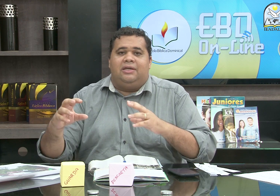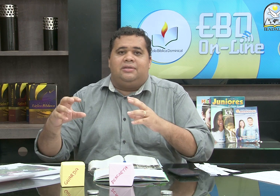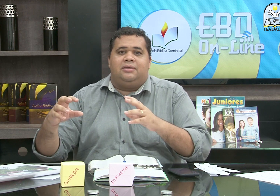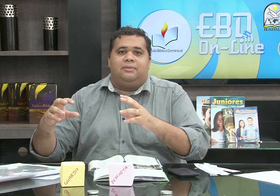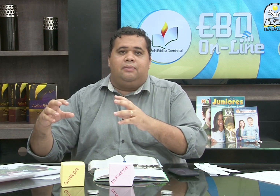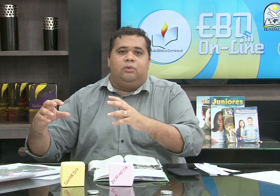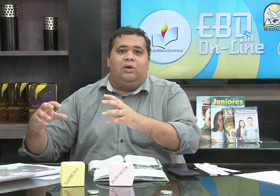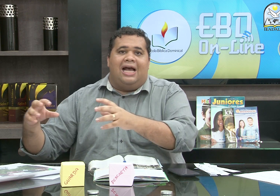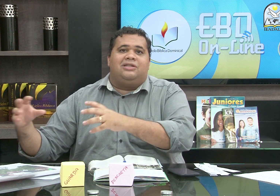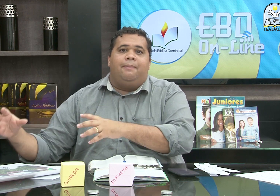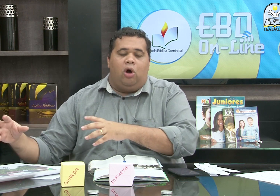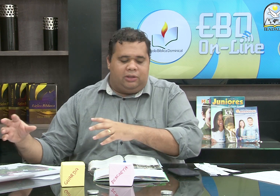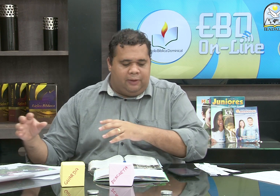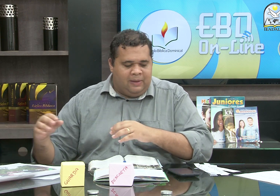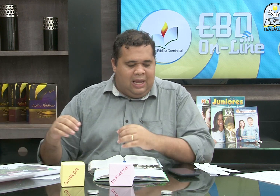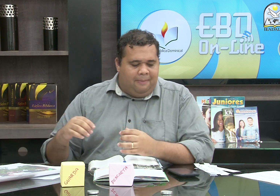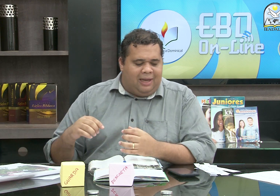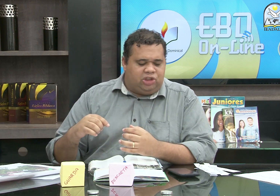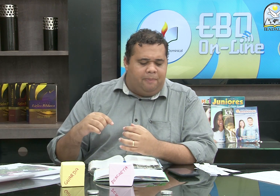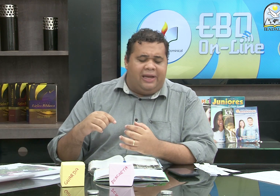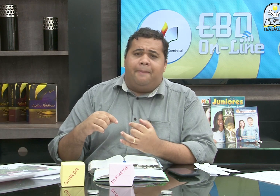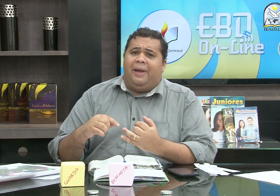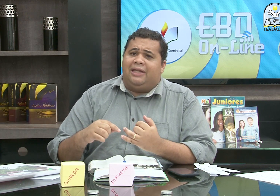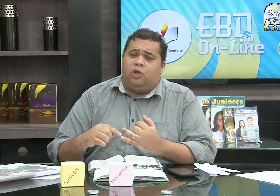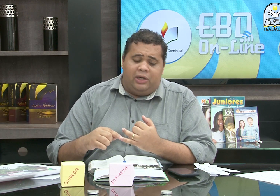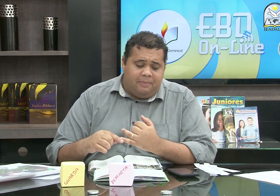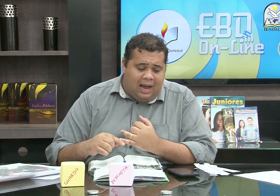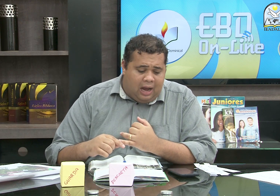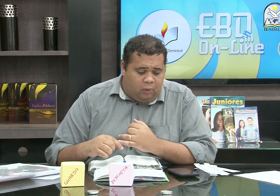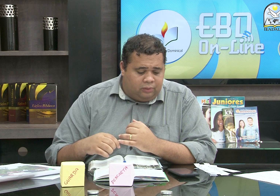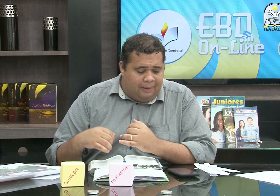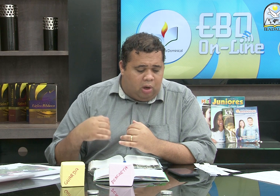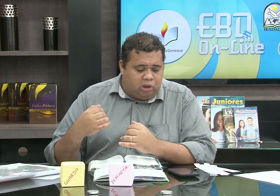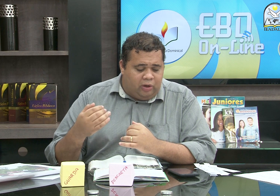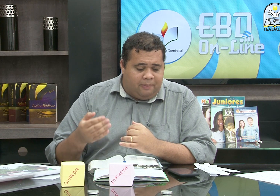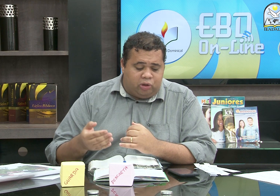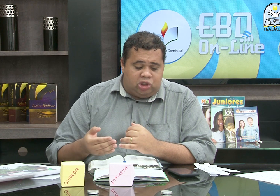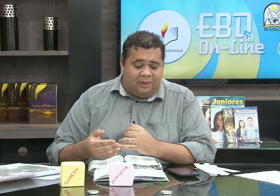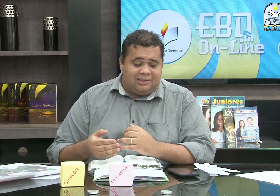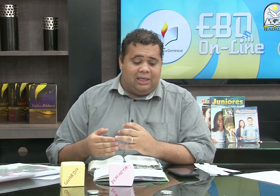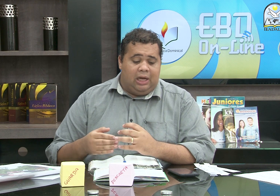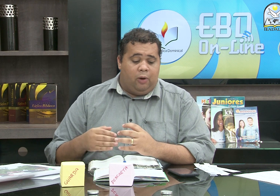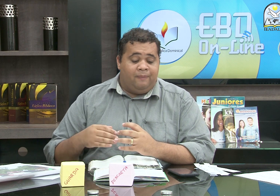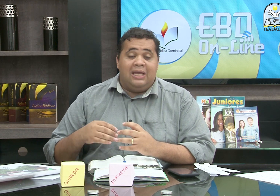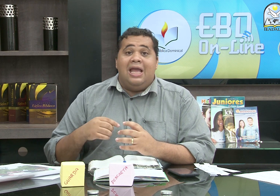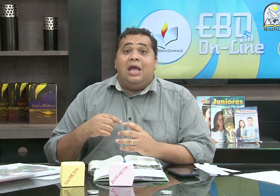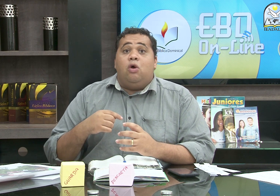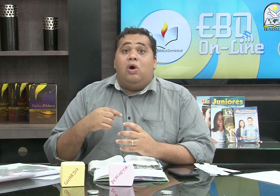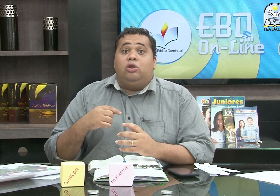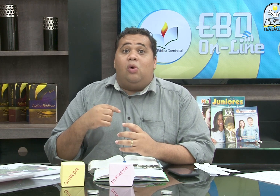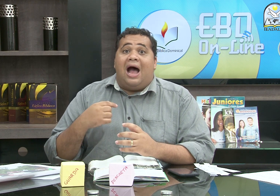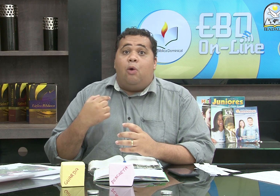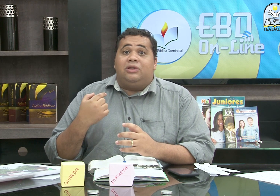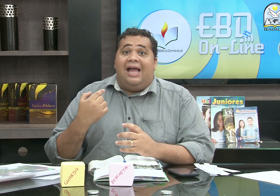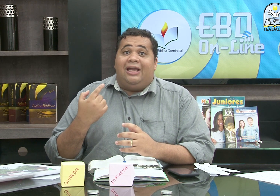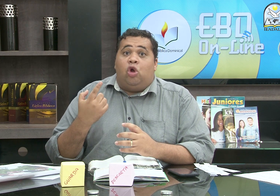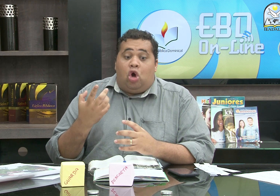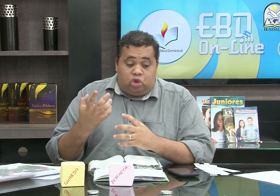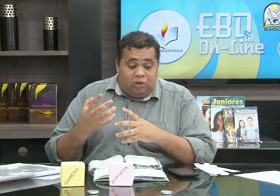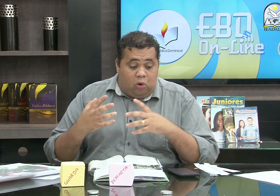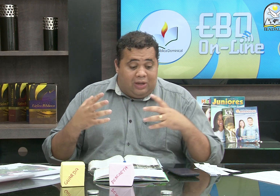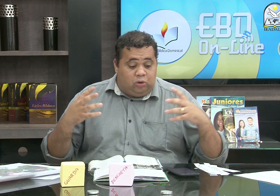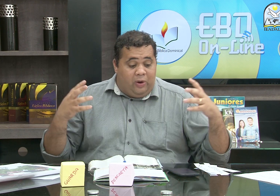nesses no caso da morte mas também na perda de um animal na morte de um animal de estimação quando há um